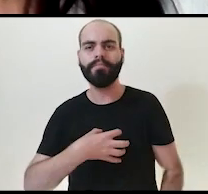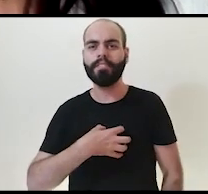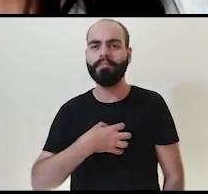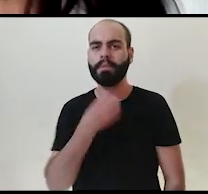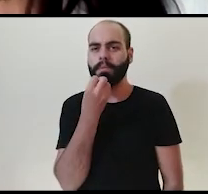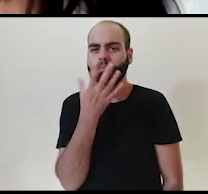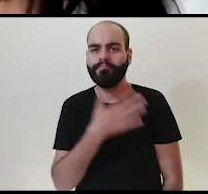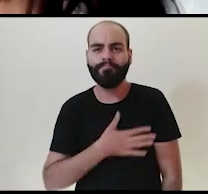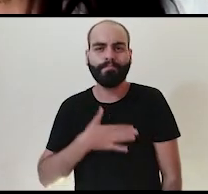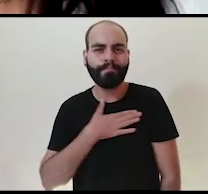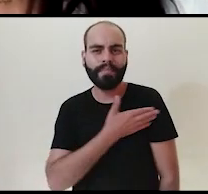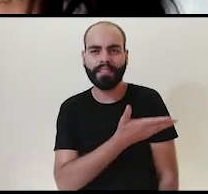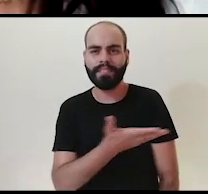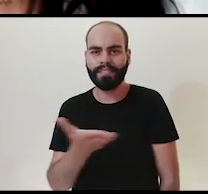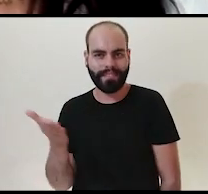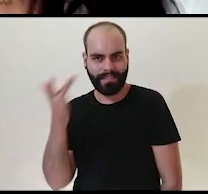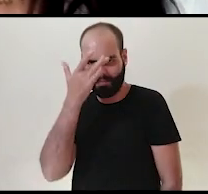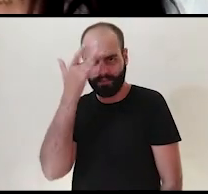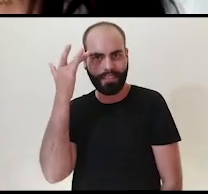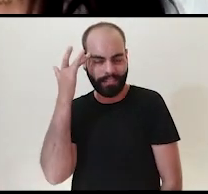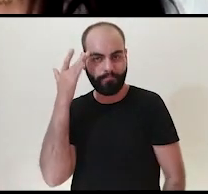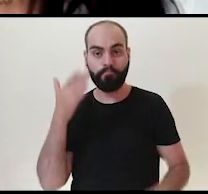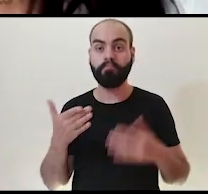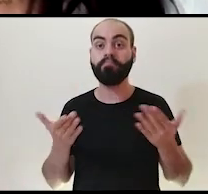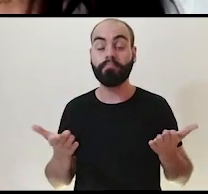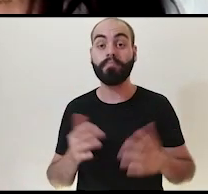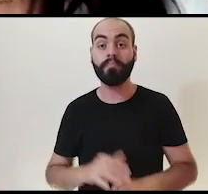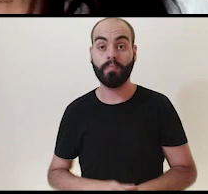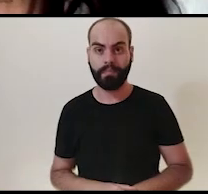né? Então, assim, tá sempre